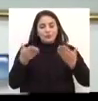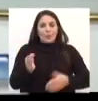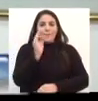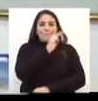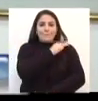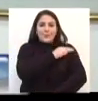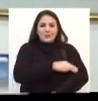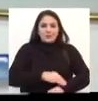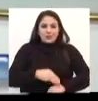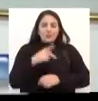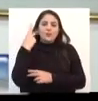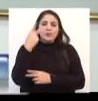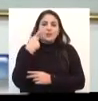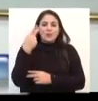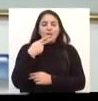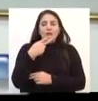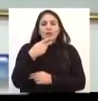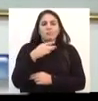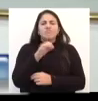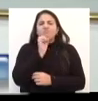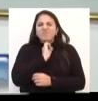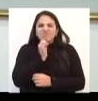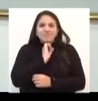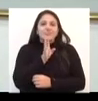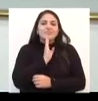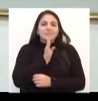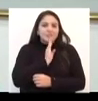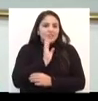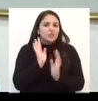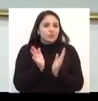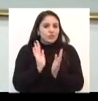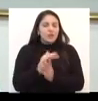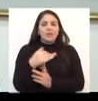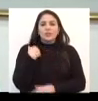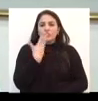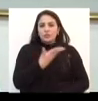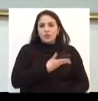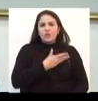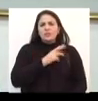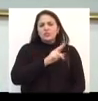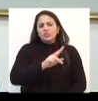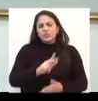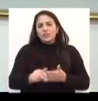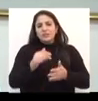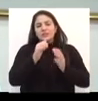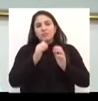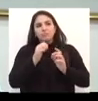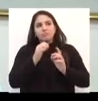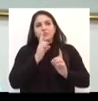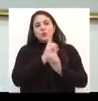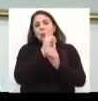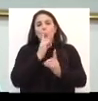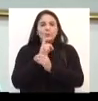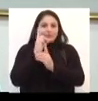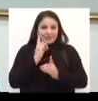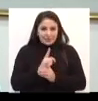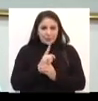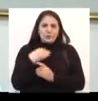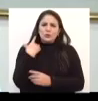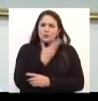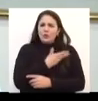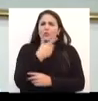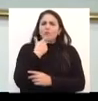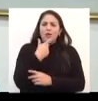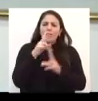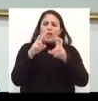Marcos é um velho conhecido, né? E que a gente, em várias vezes que se encontramos, né, a